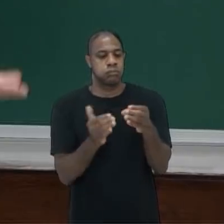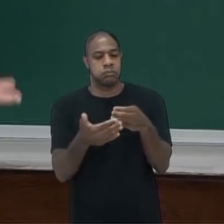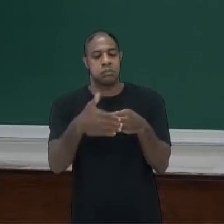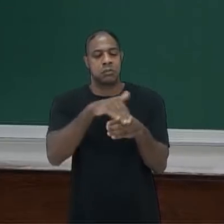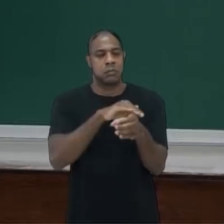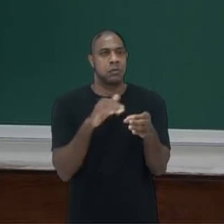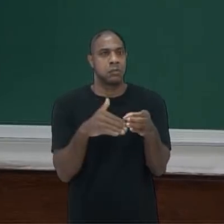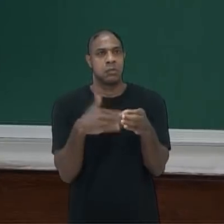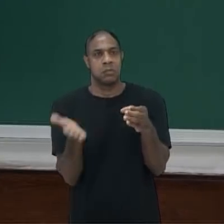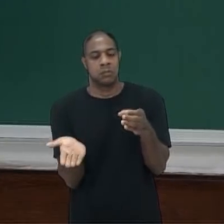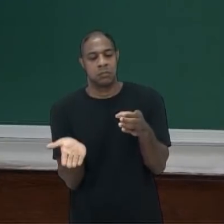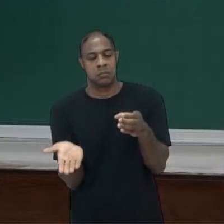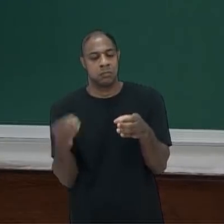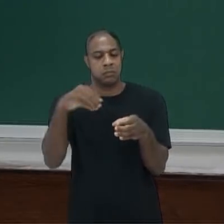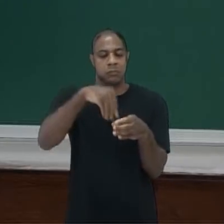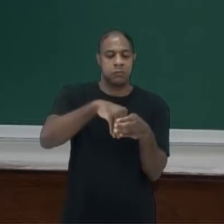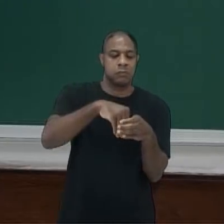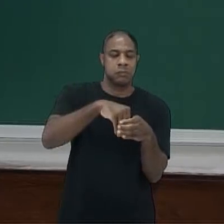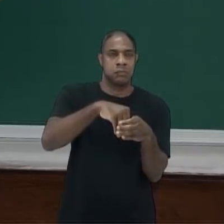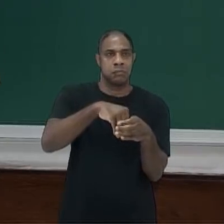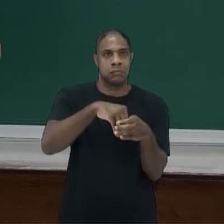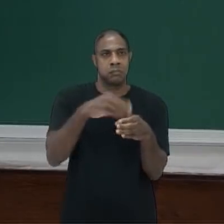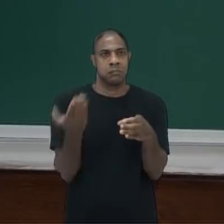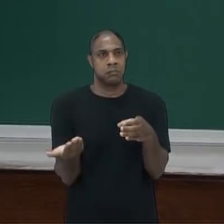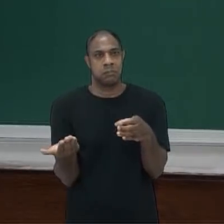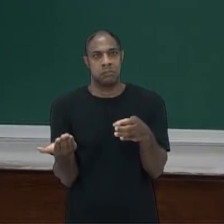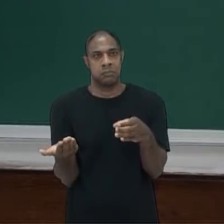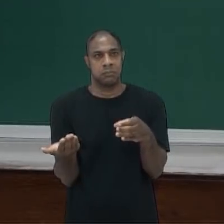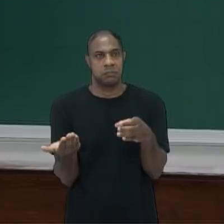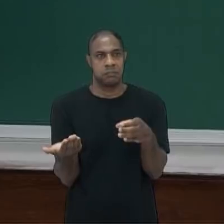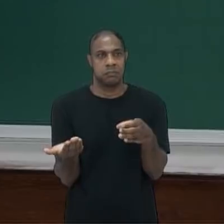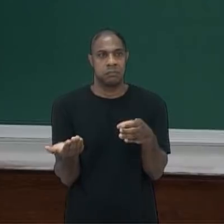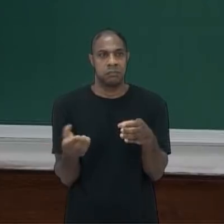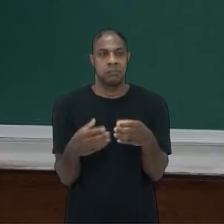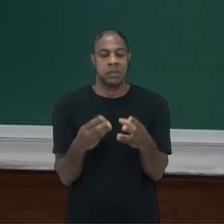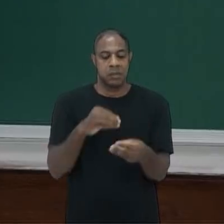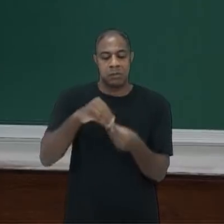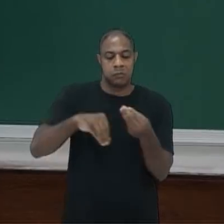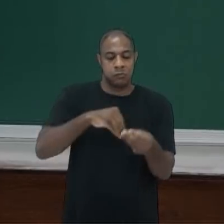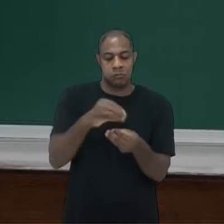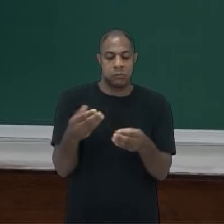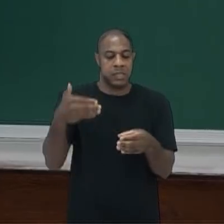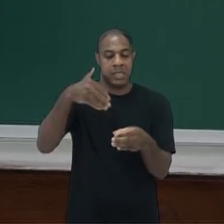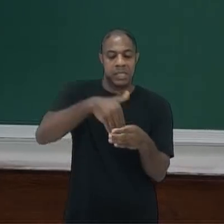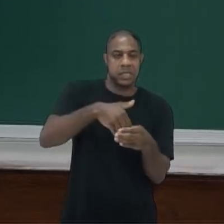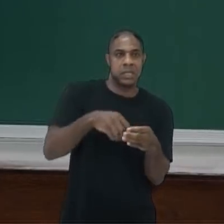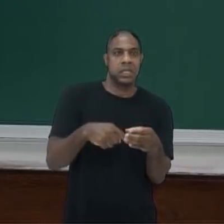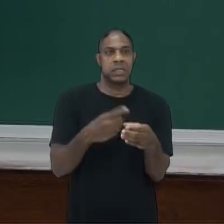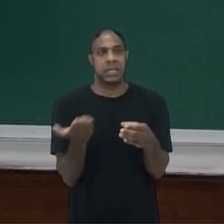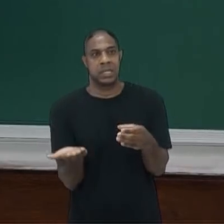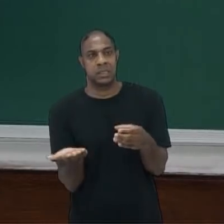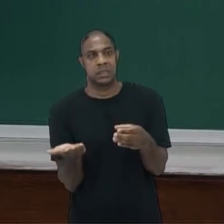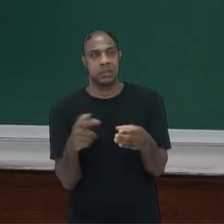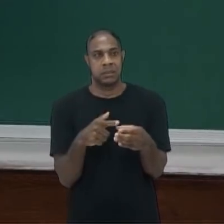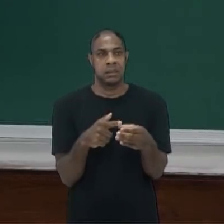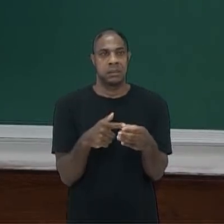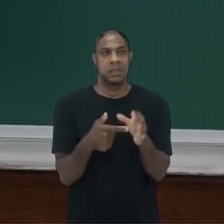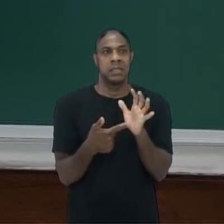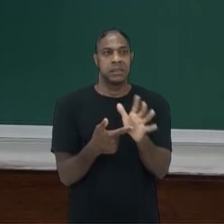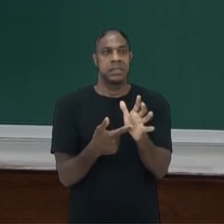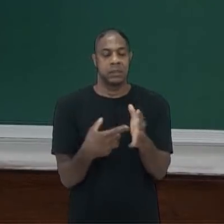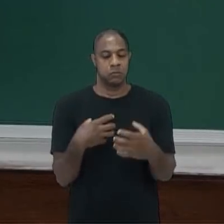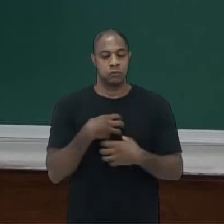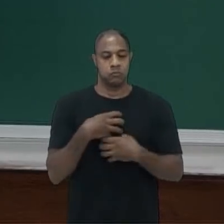que é fora do que é dentro. Permite a entrada e a saída de substâncias, preenchendo, dando forma